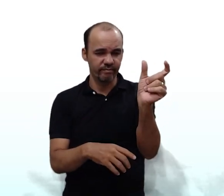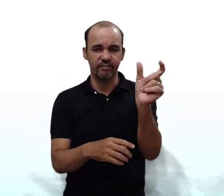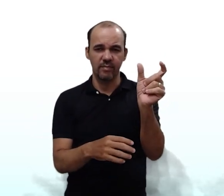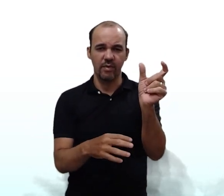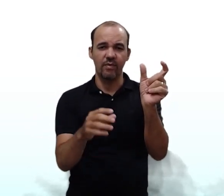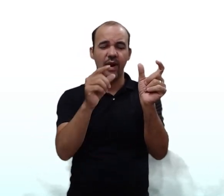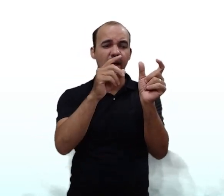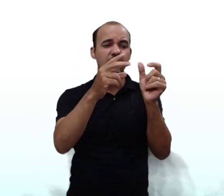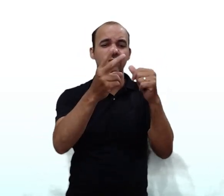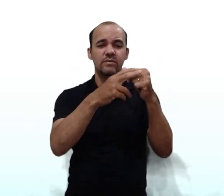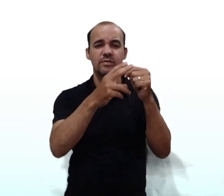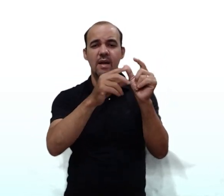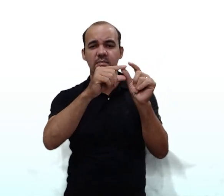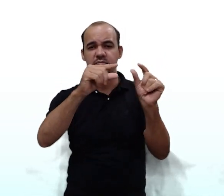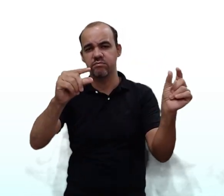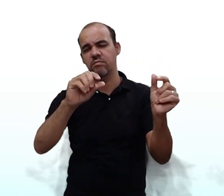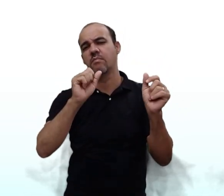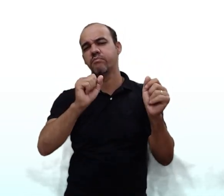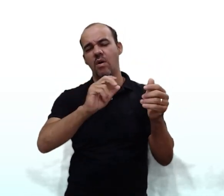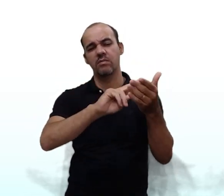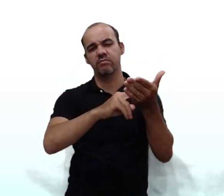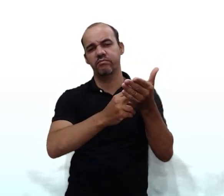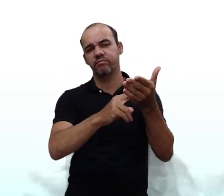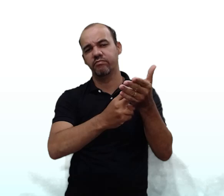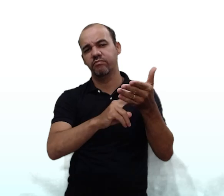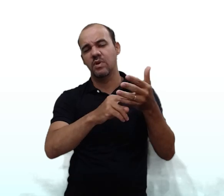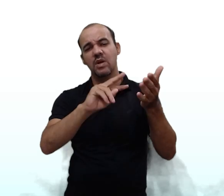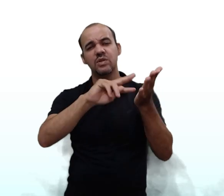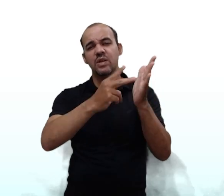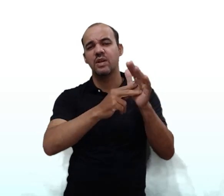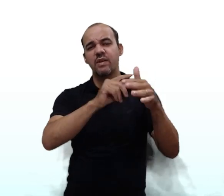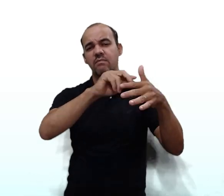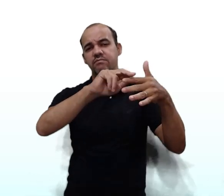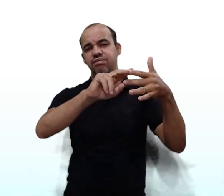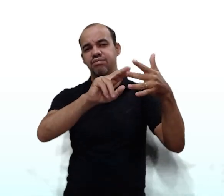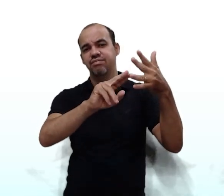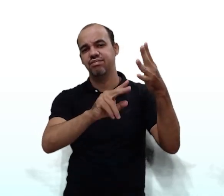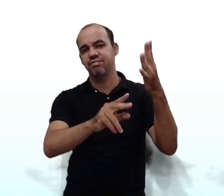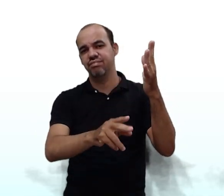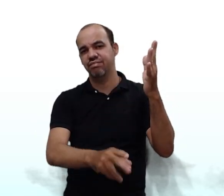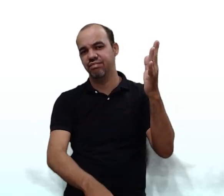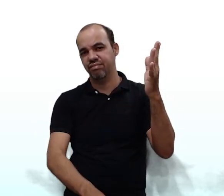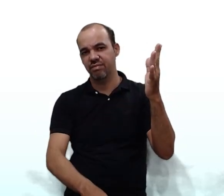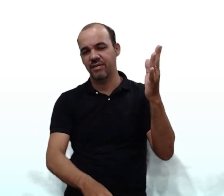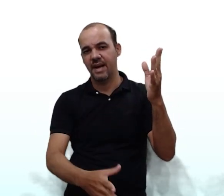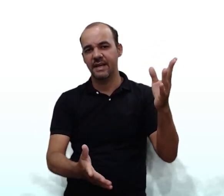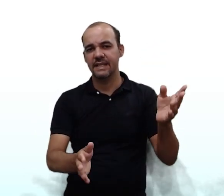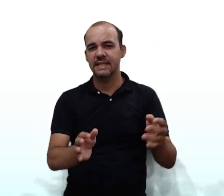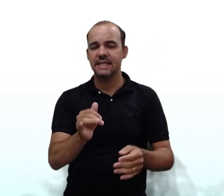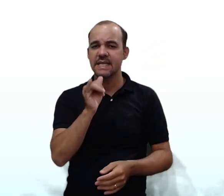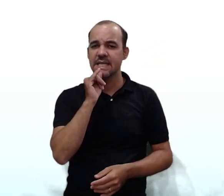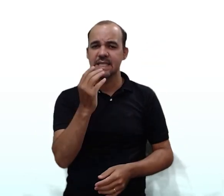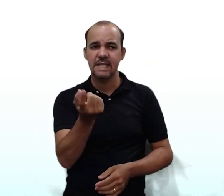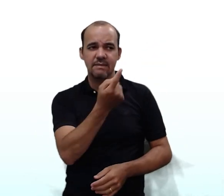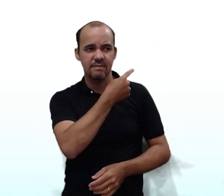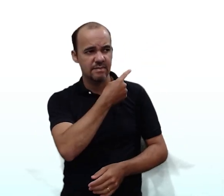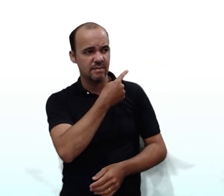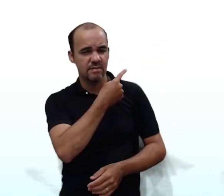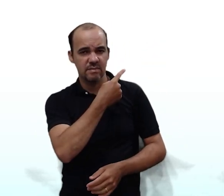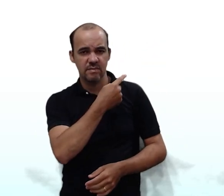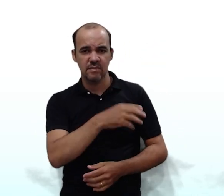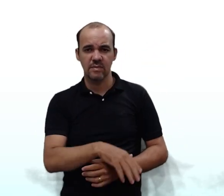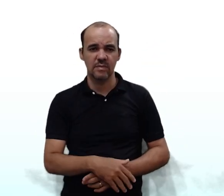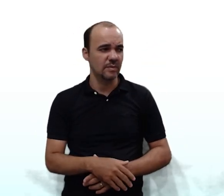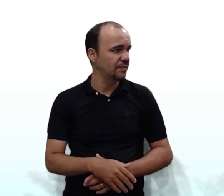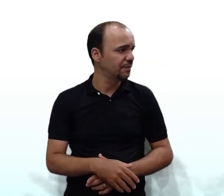ter mais de uma tradução, mais de um significado. Como, por exemplo, na tua tela, ó, o keep